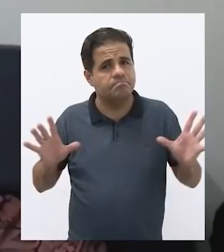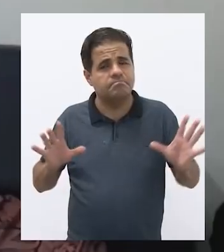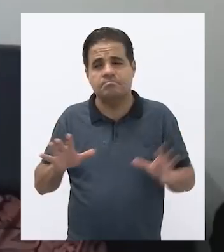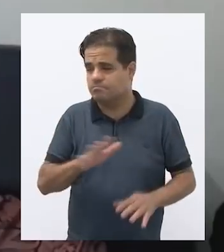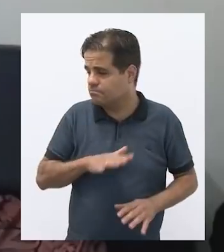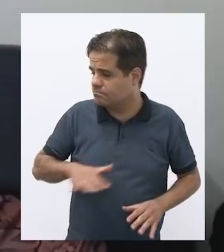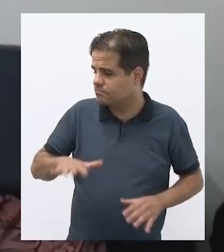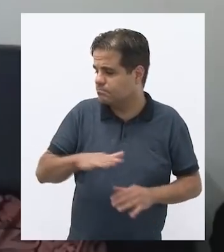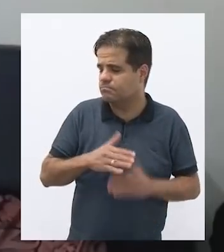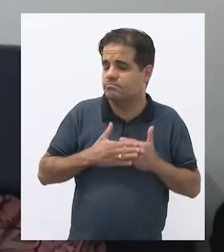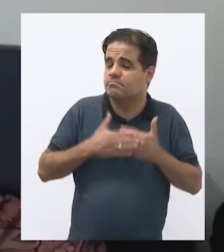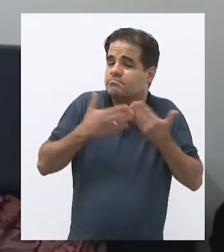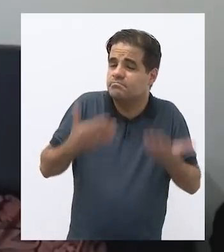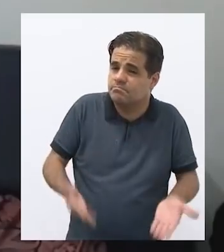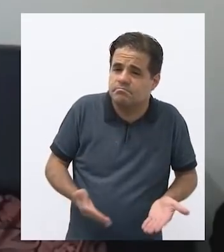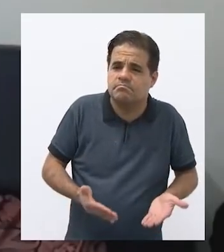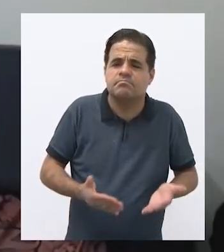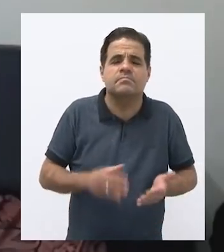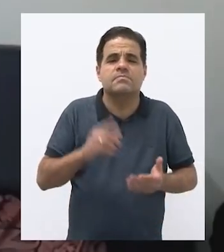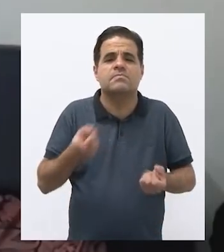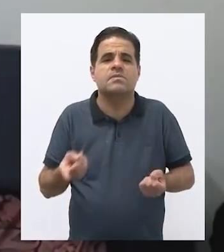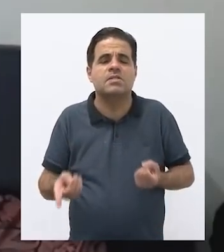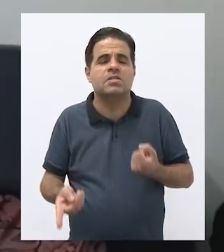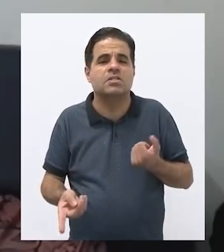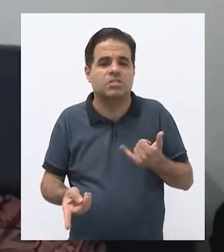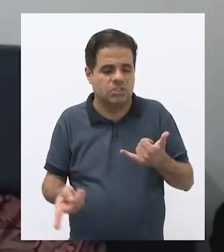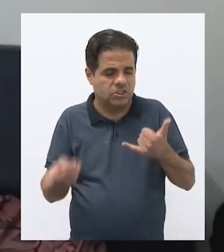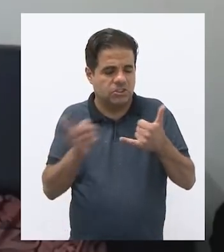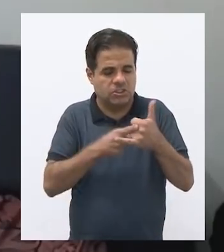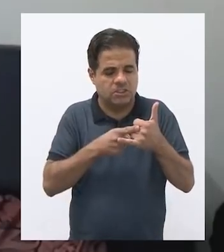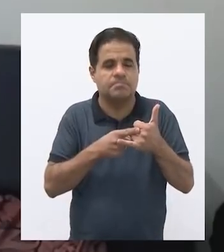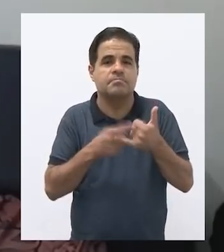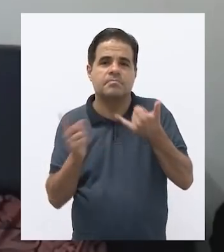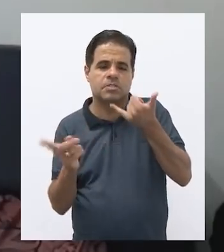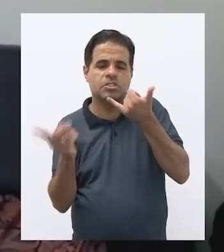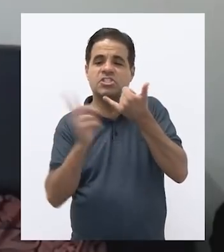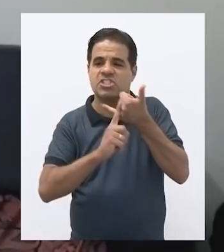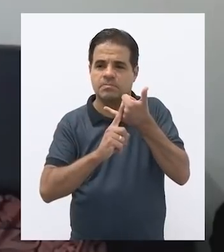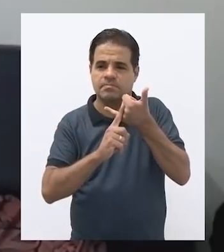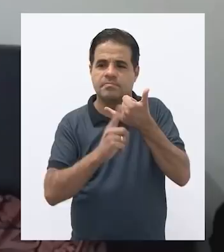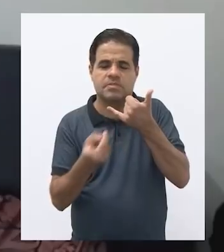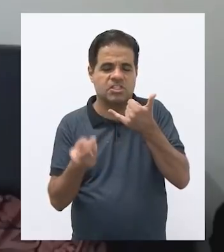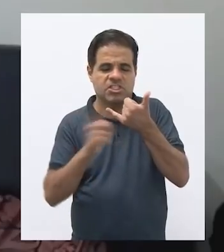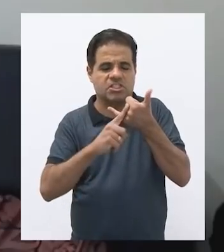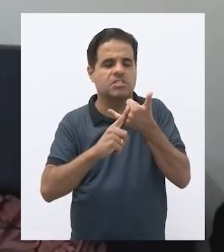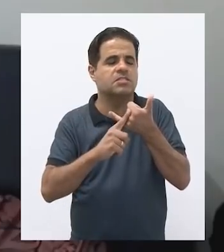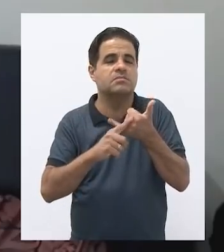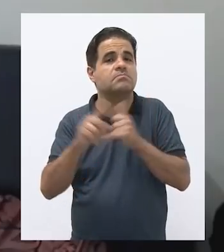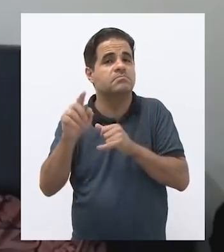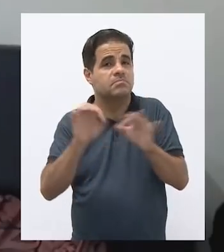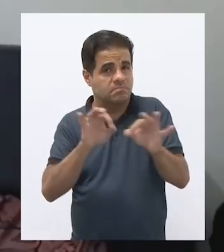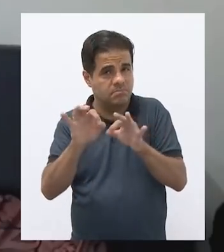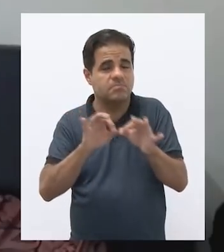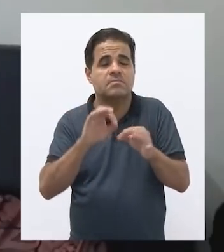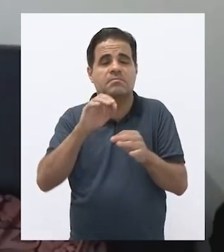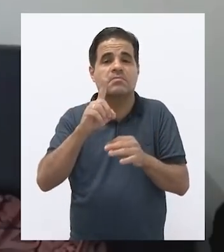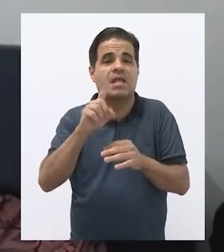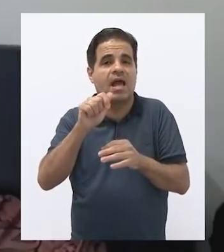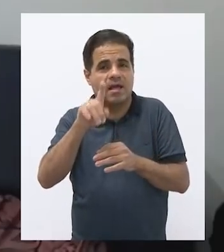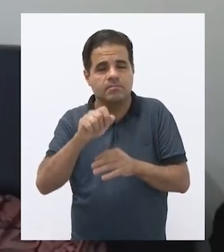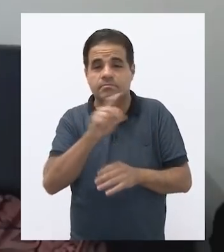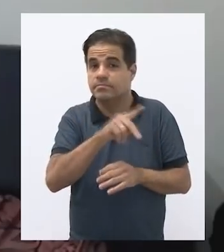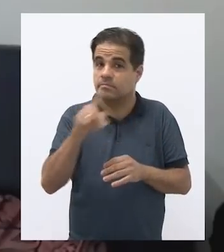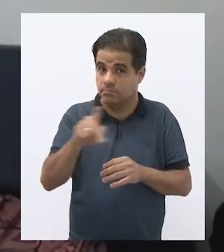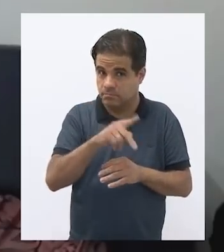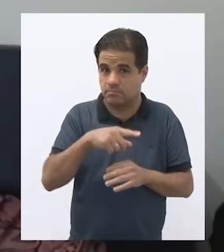disponibilização de chips, né, com planos de dados para alunos e para professores. Os